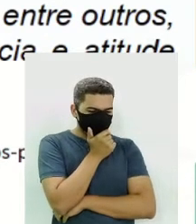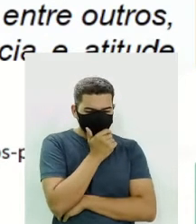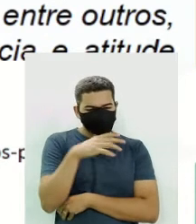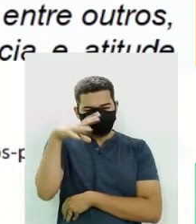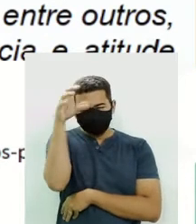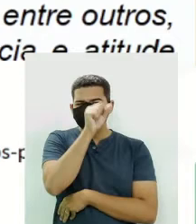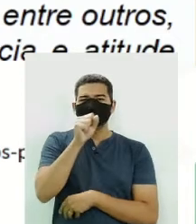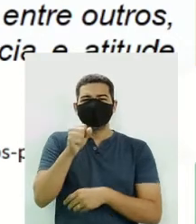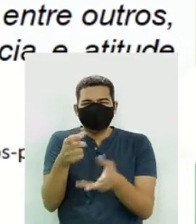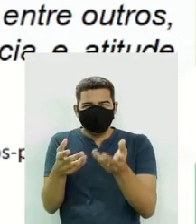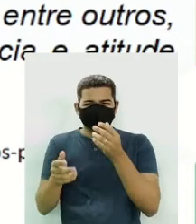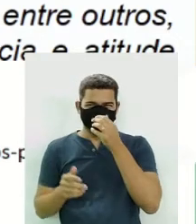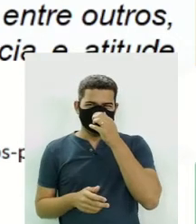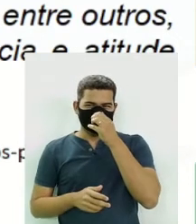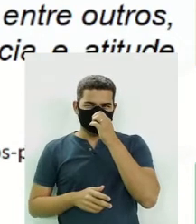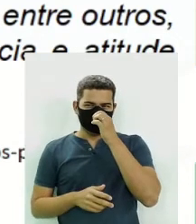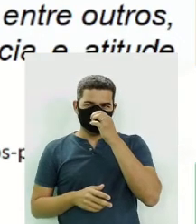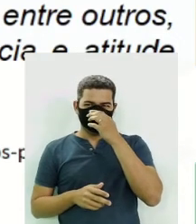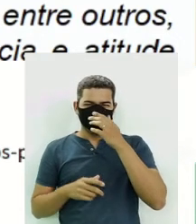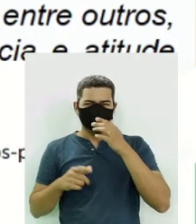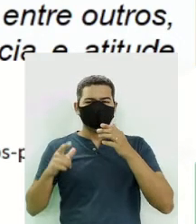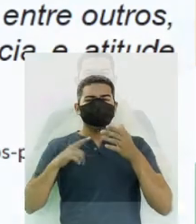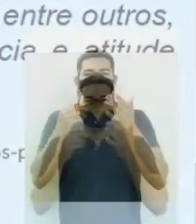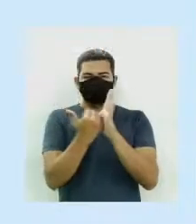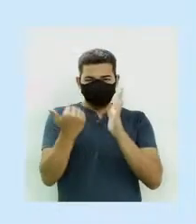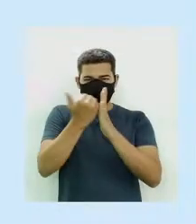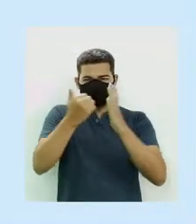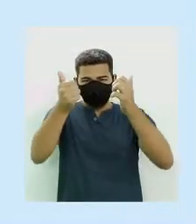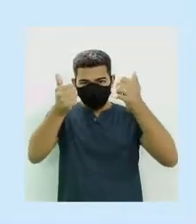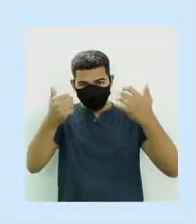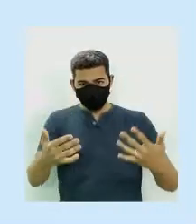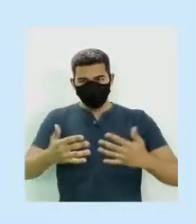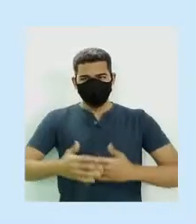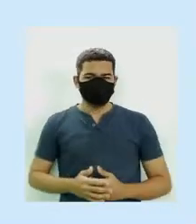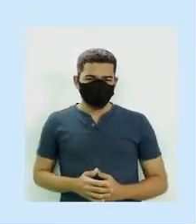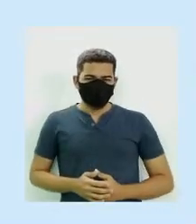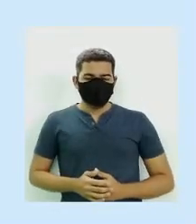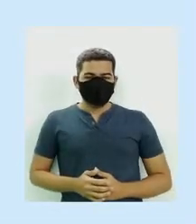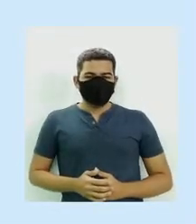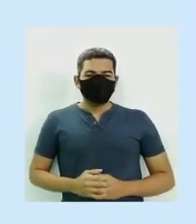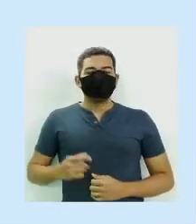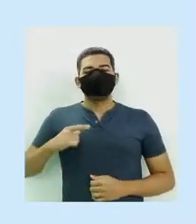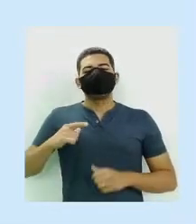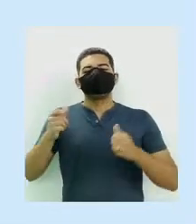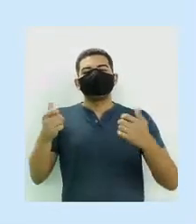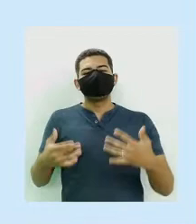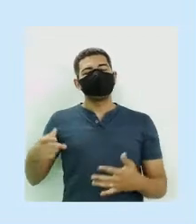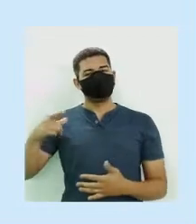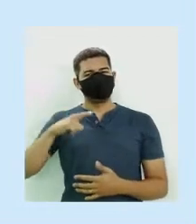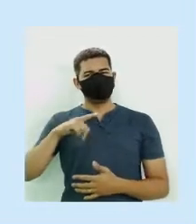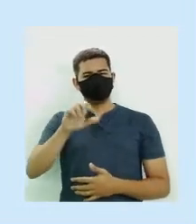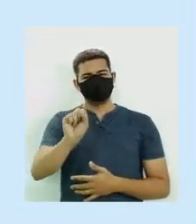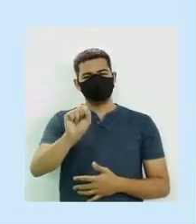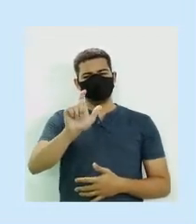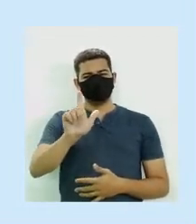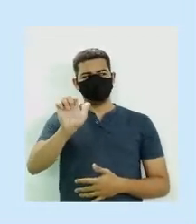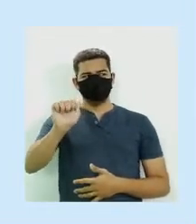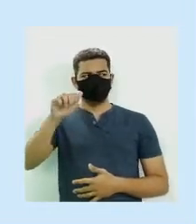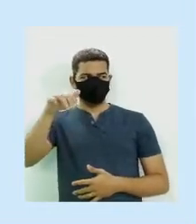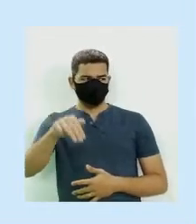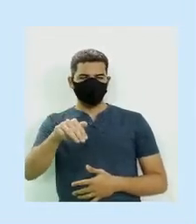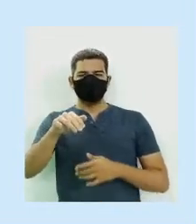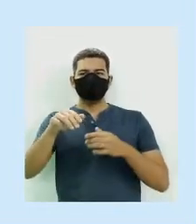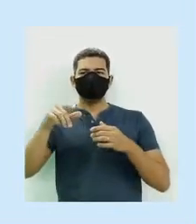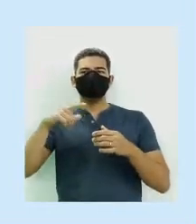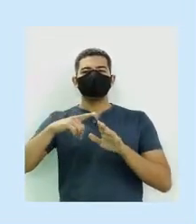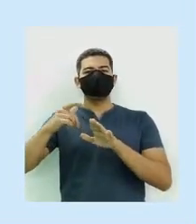temas. Então vamos explanar um pouco mais esse assunto, né? Como eu disse a vocês, o slam, o significado da palavra,